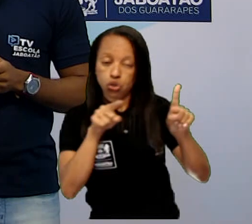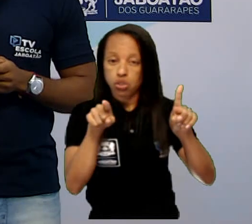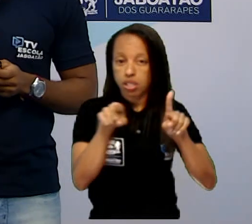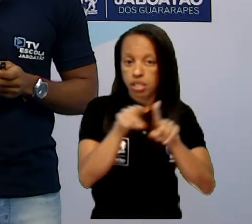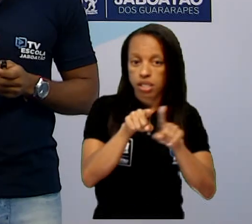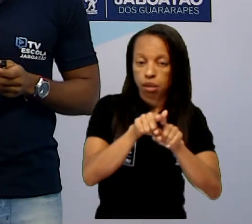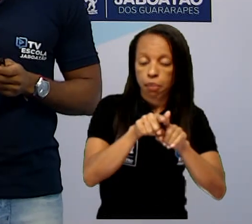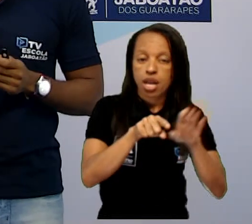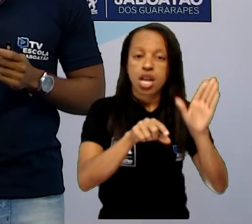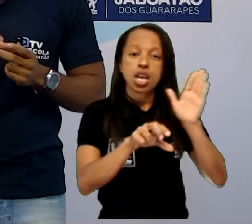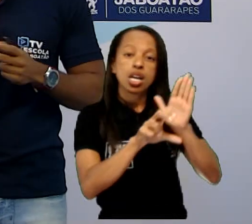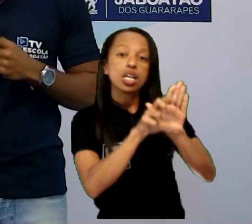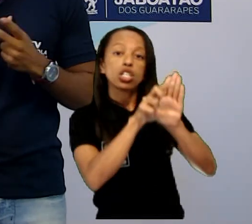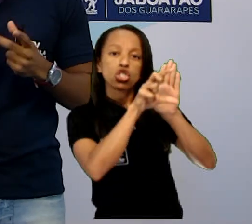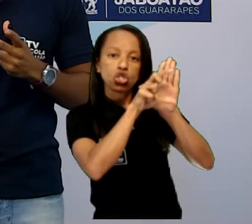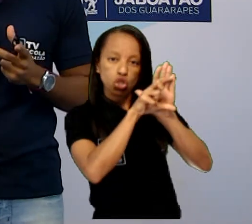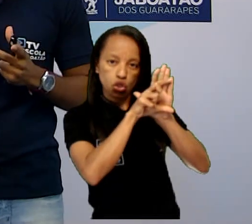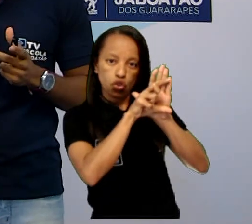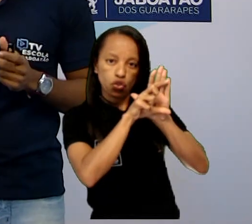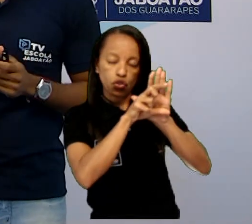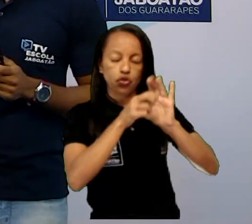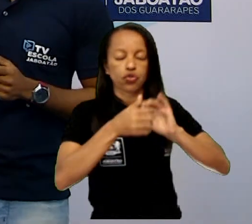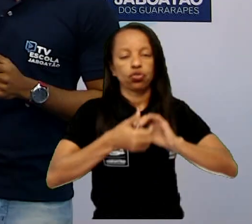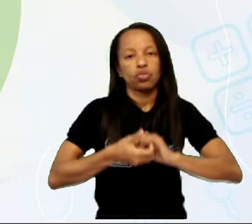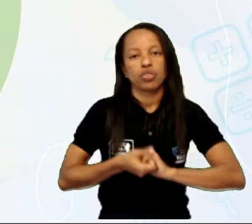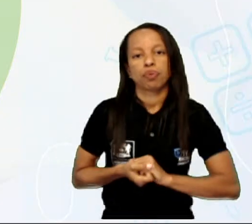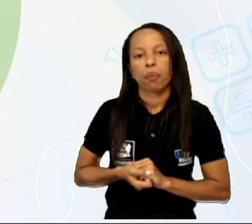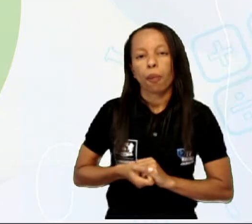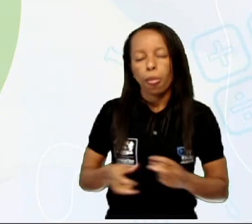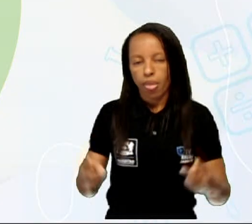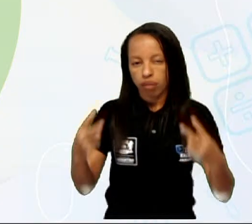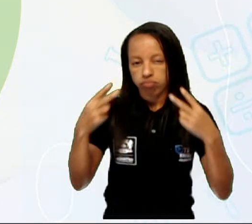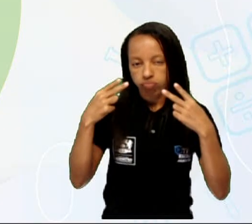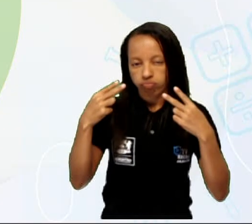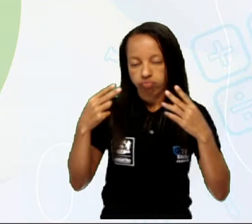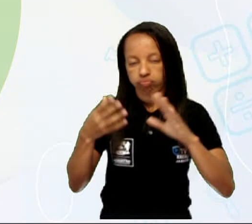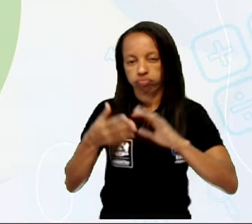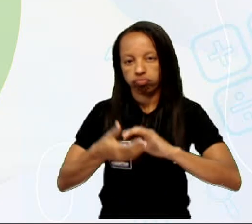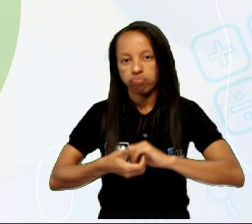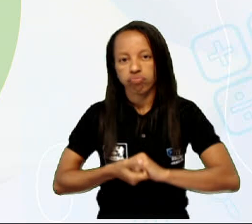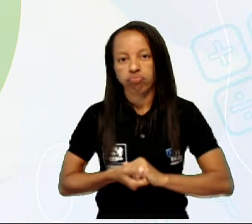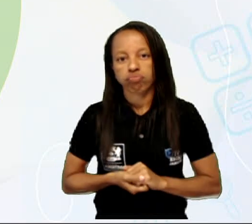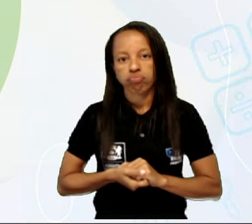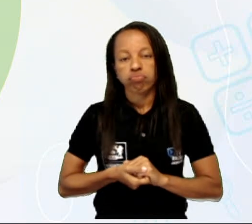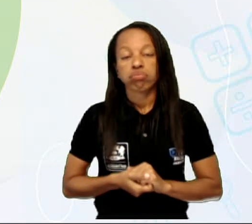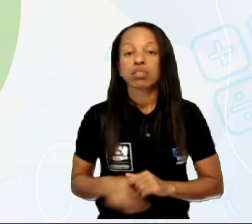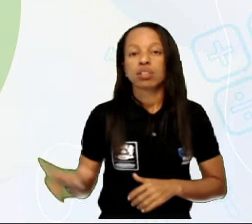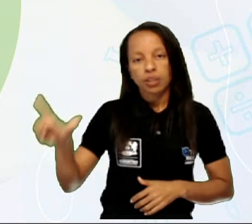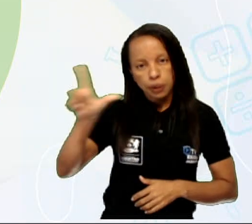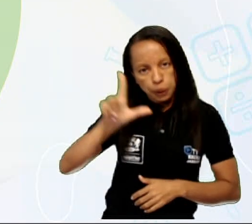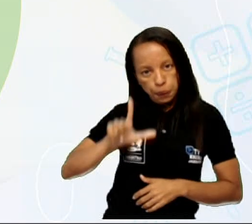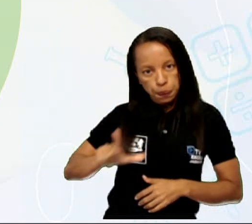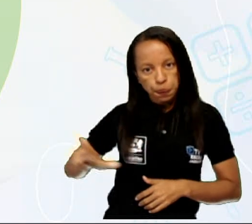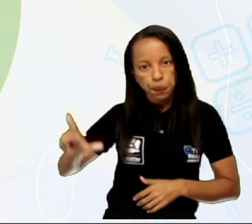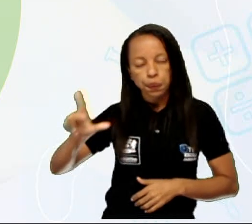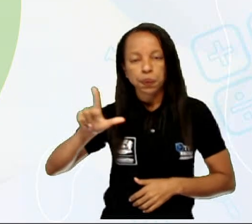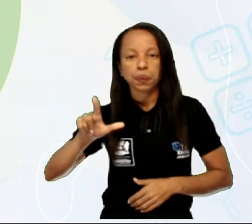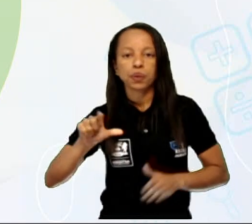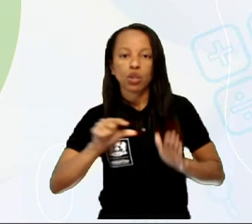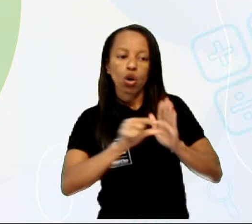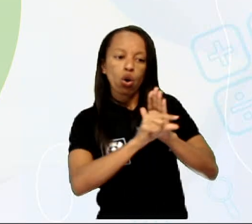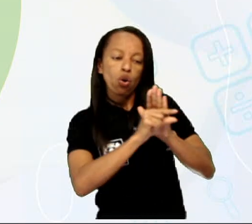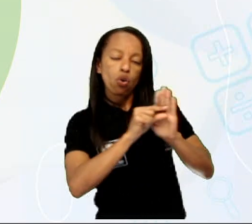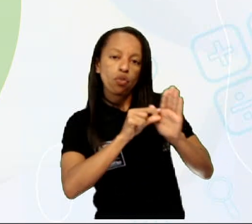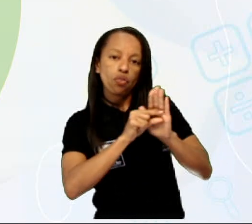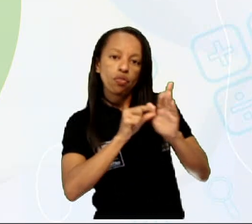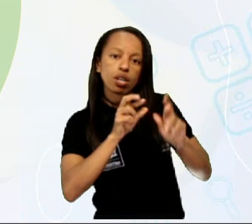é bem interessante, tá? Para que a gente possa entender. Observem aqui. Na literatura, o verso